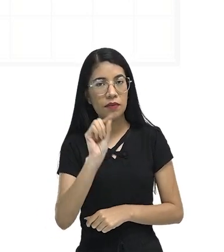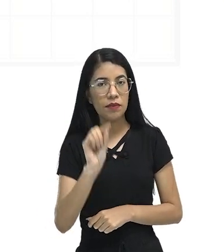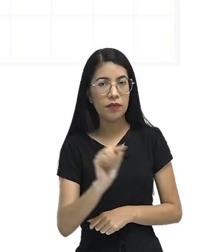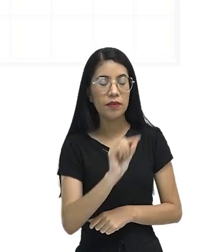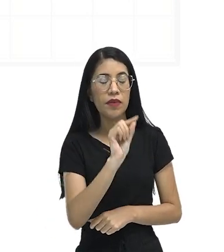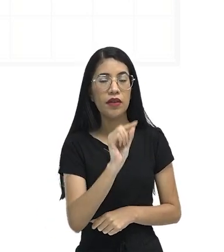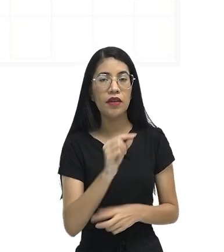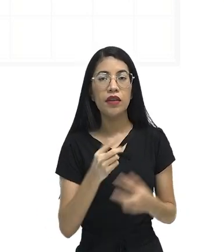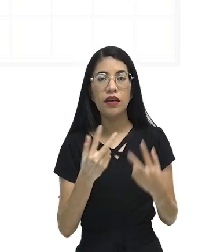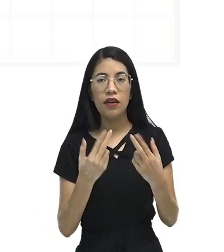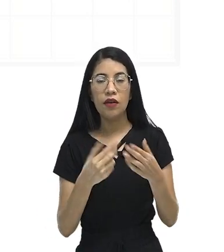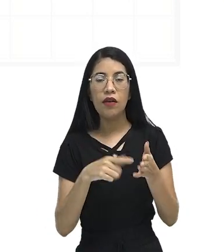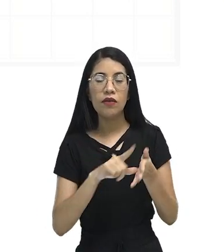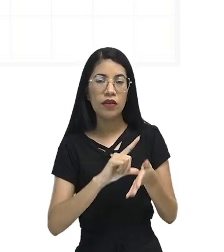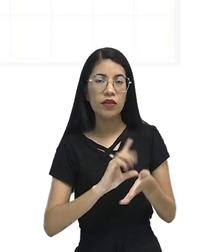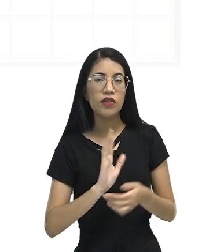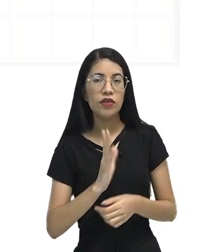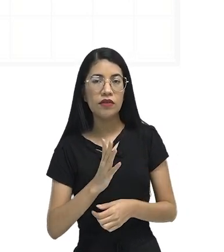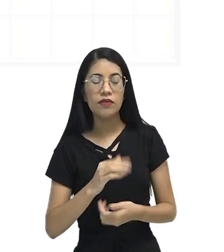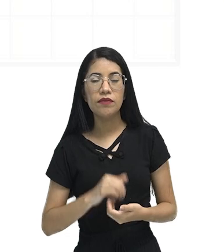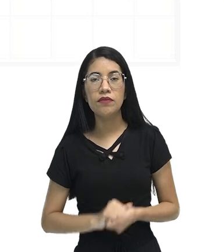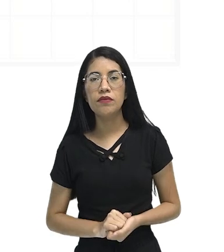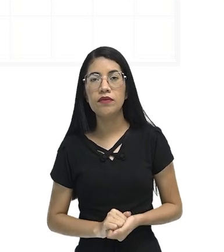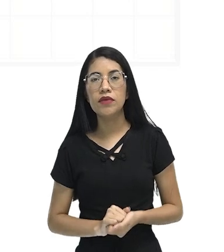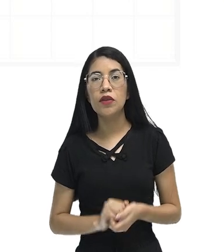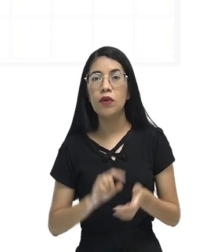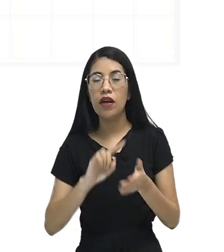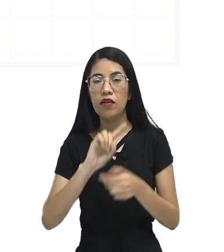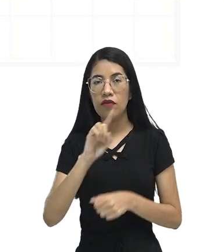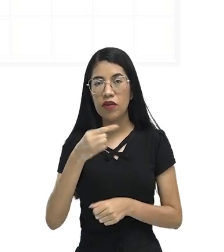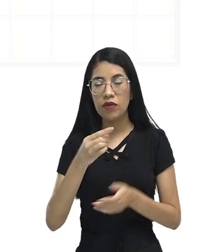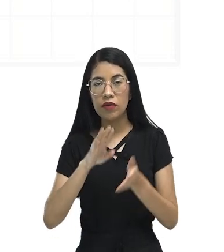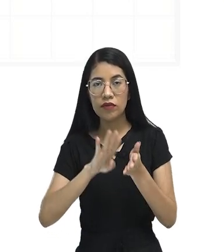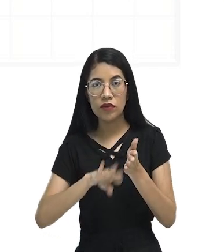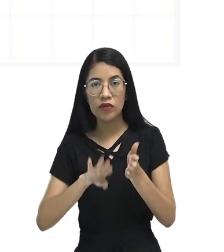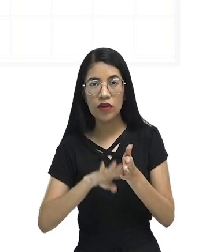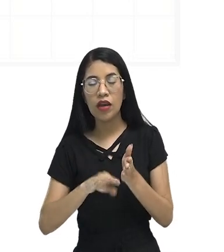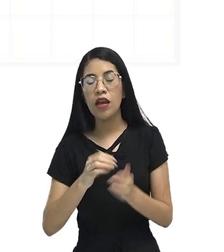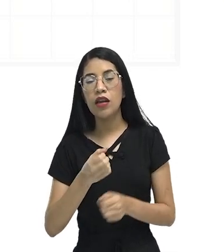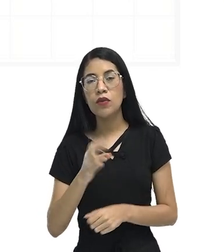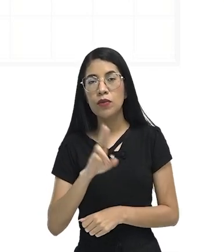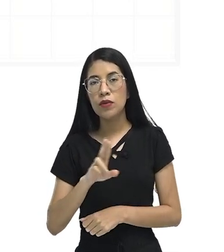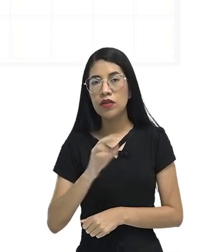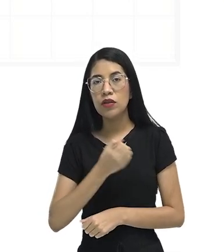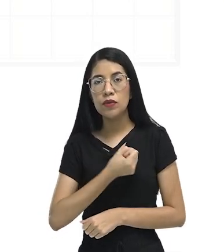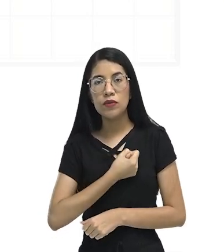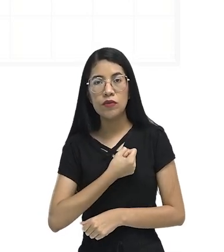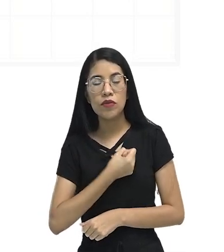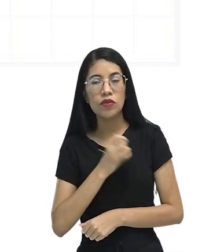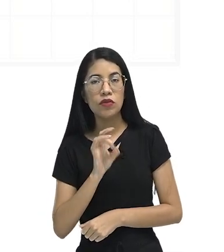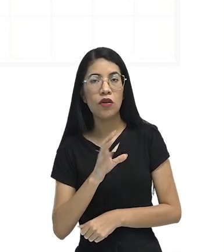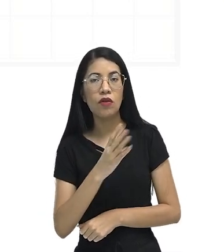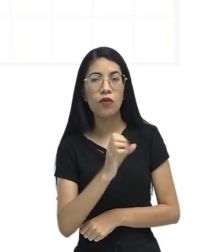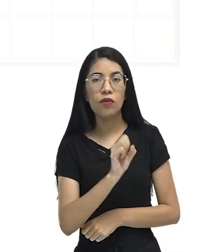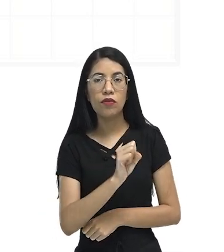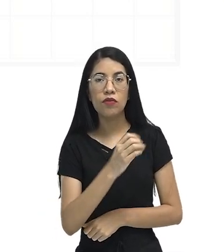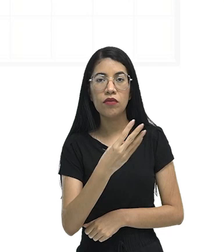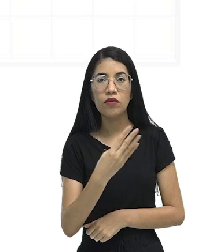nós fizemos, né? Eu esqueci que existe uma vírgula, escrevi somente o número,